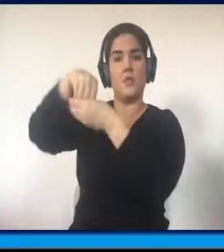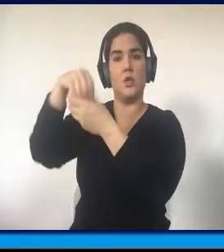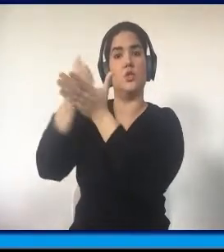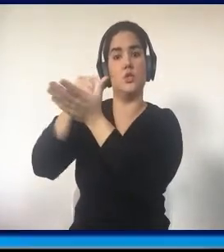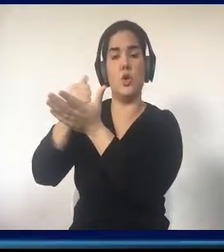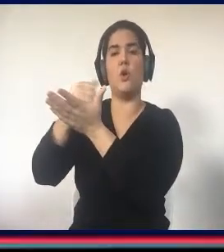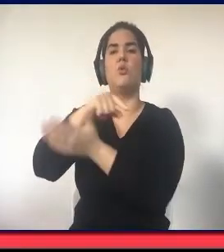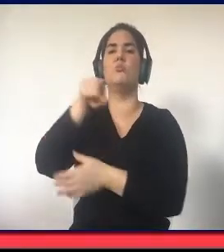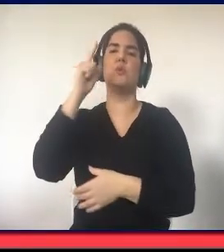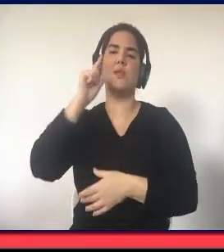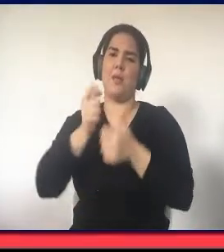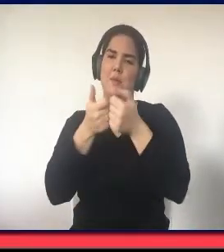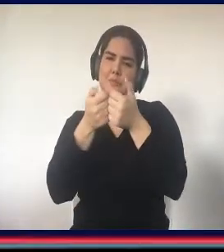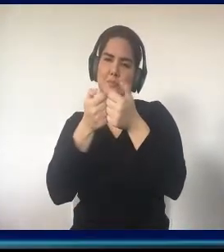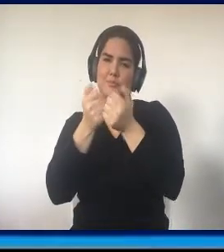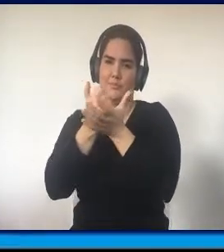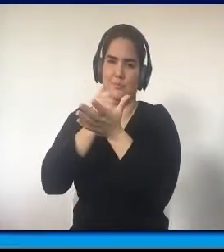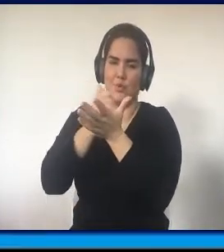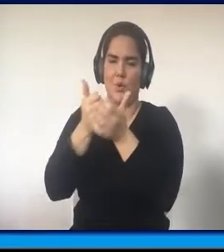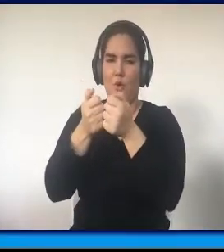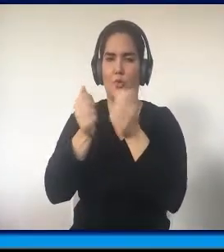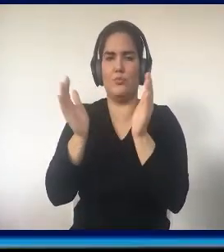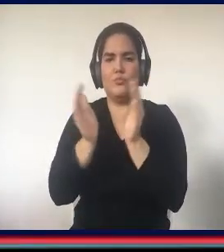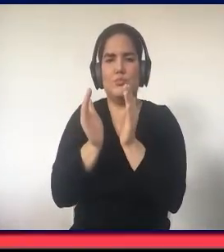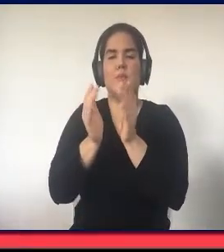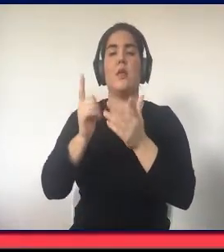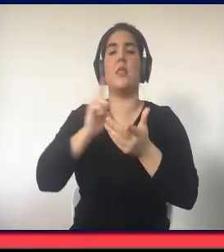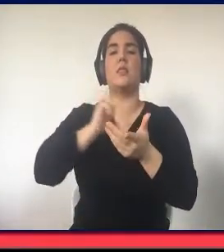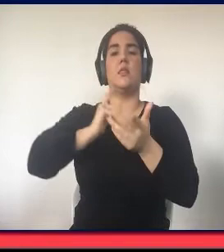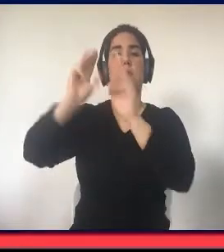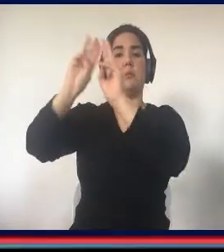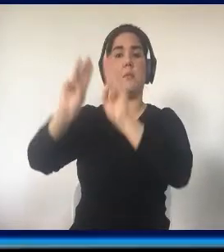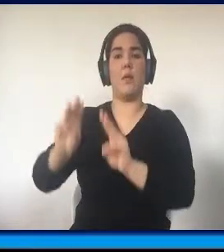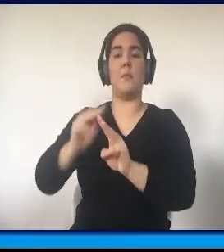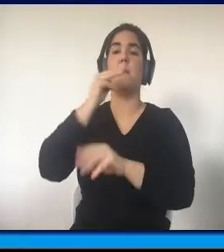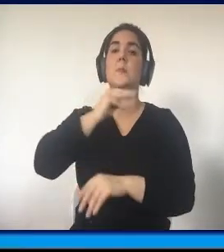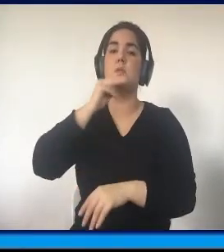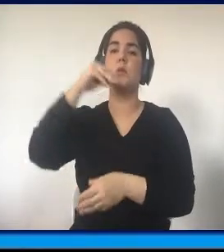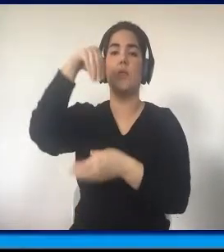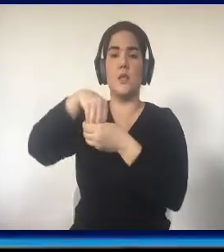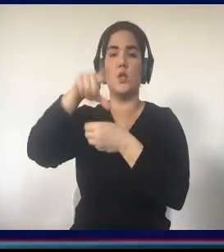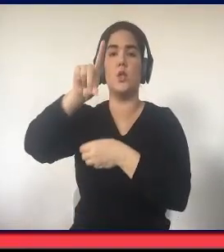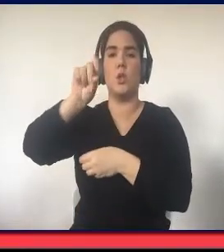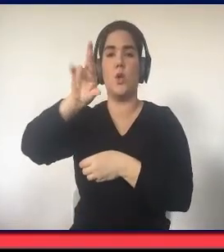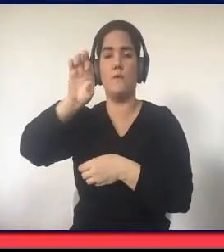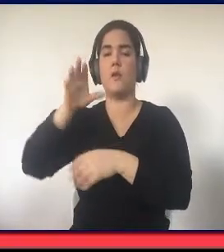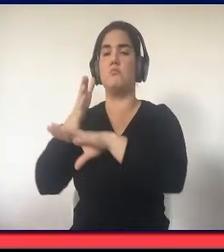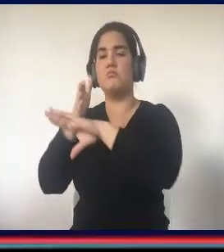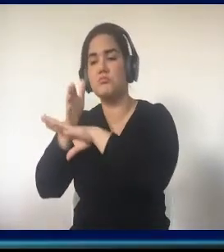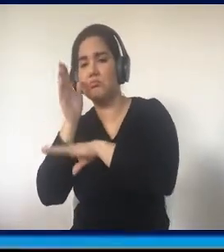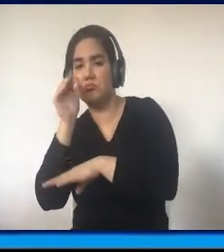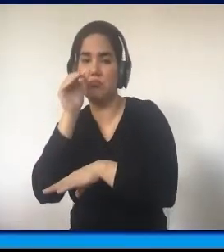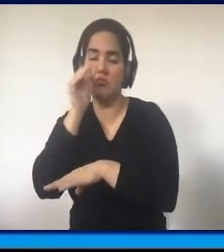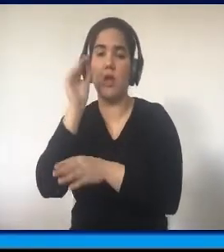minigame, né? Como se fosse um minigame. Tinha o mapa do Museu do Louvre. O jogo era o mapa do Museu do Louvre. E eu coloquei lá Mona Lisa. E ele me deu